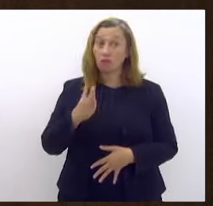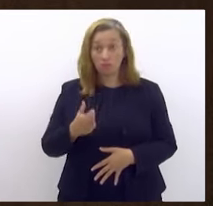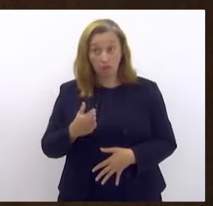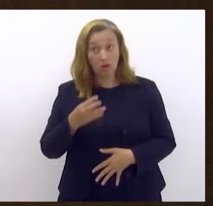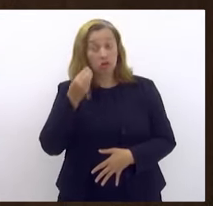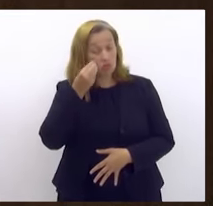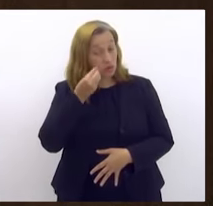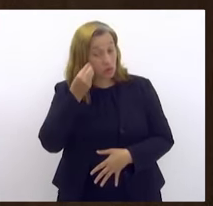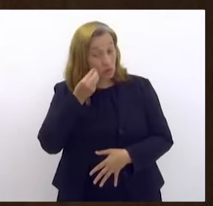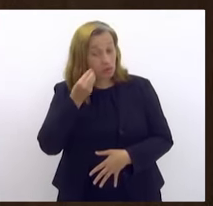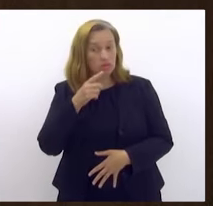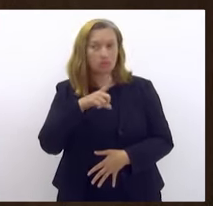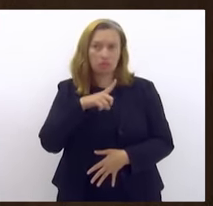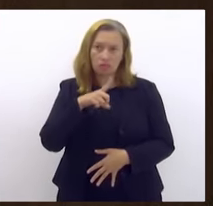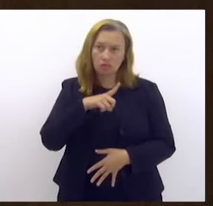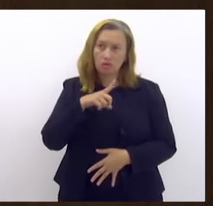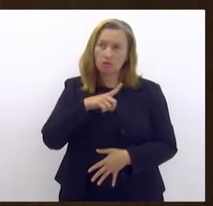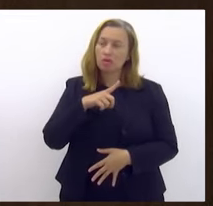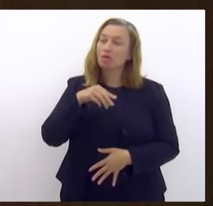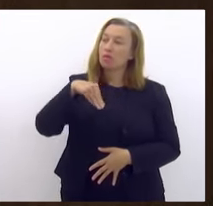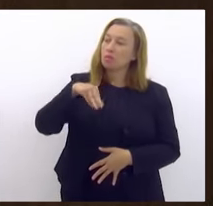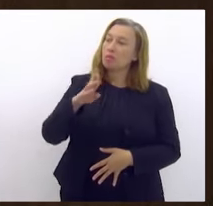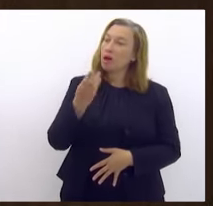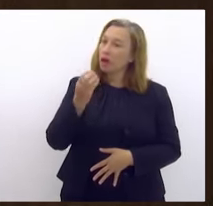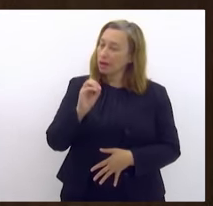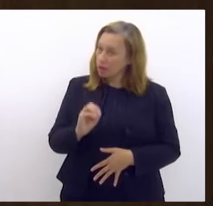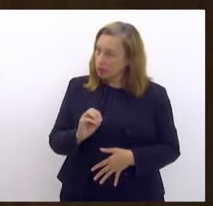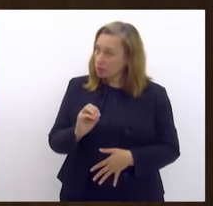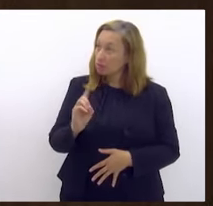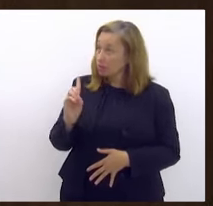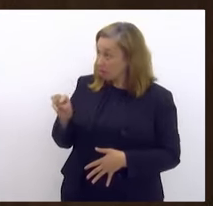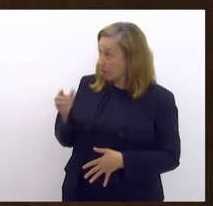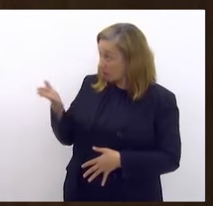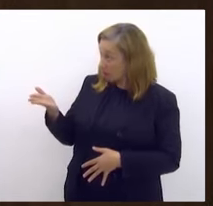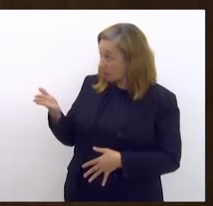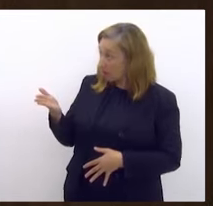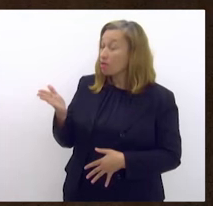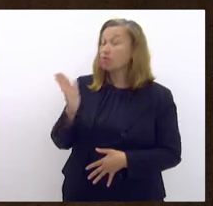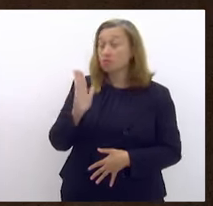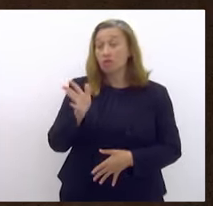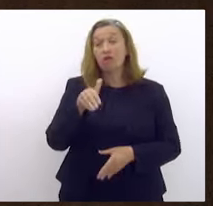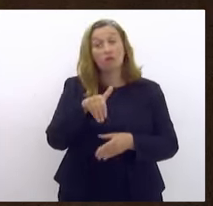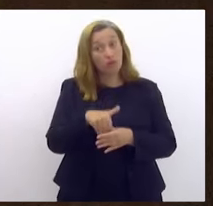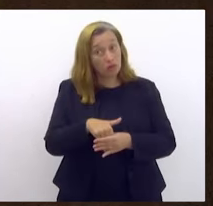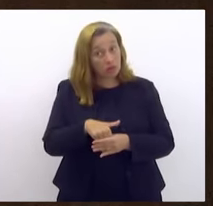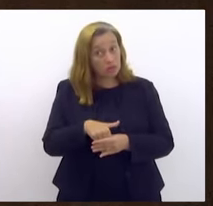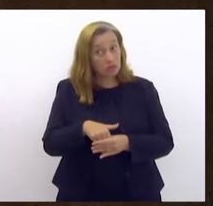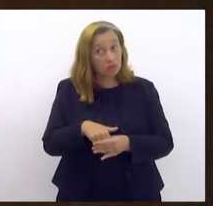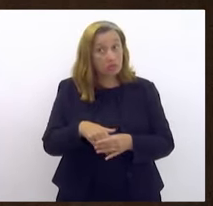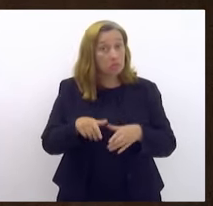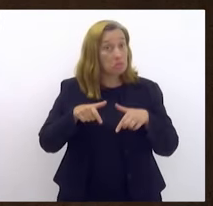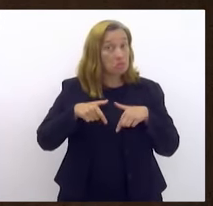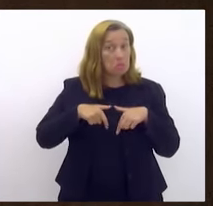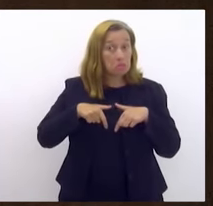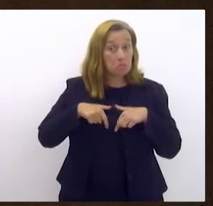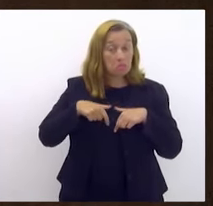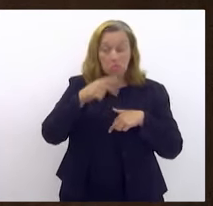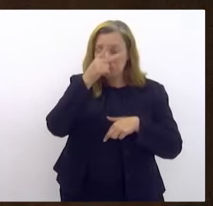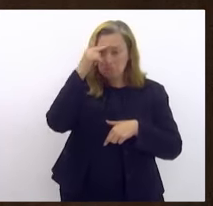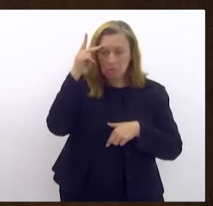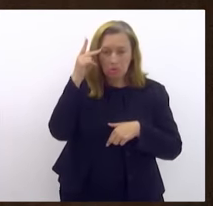o Marcos, que é um veterano funcionário, não é, Marcos? Já votamos medalhas de